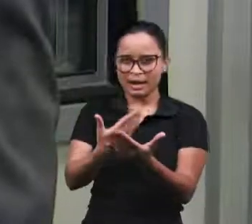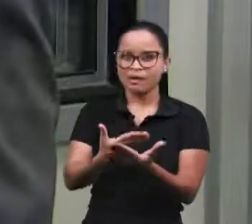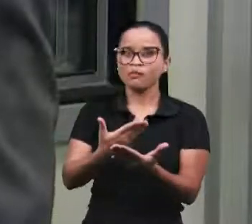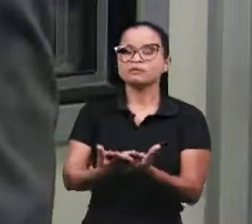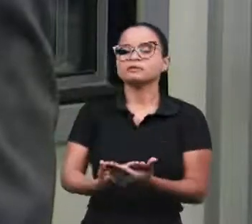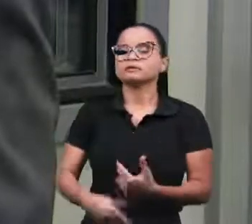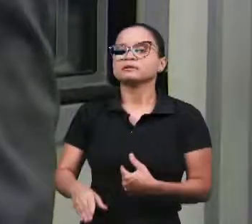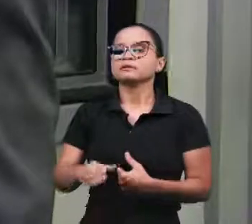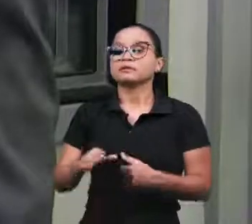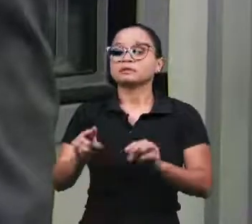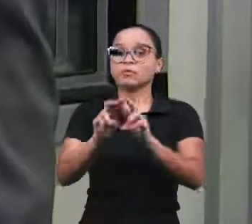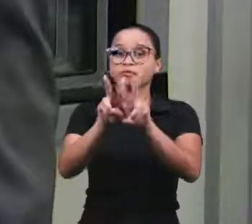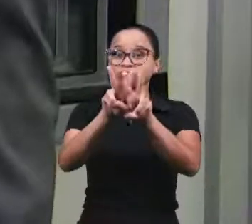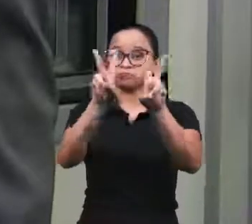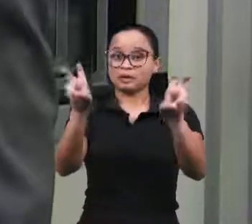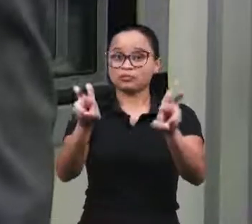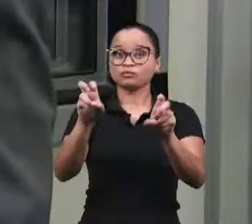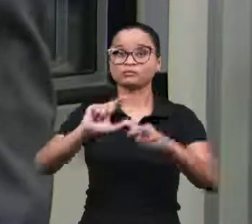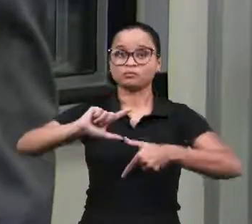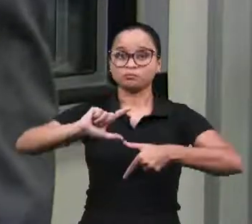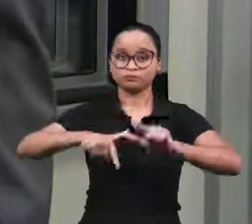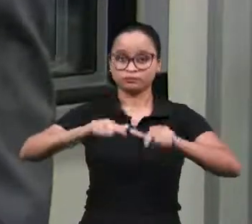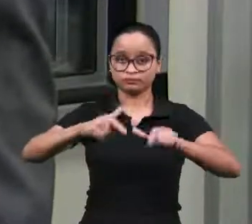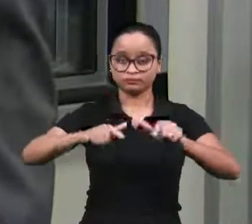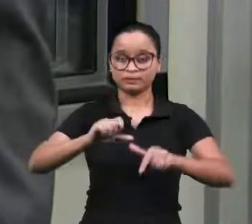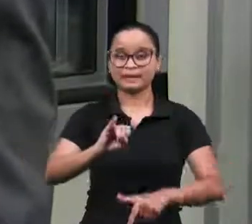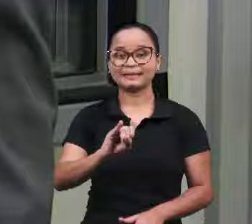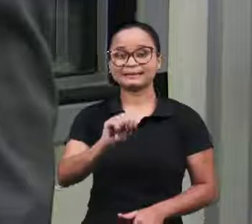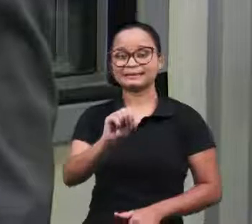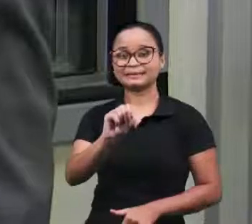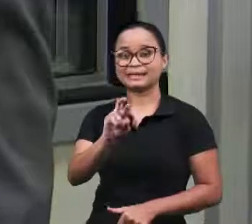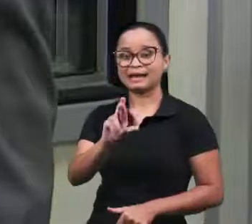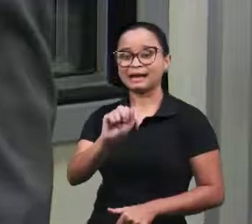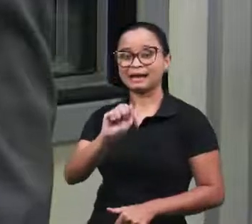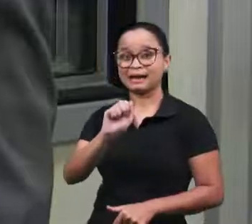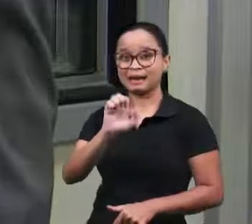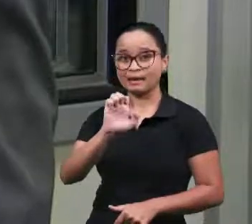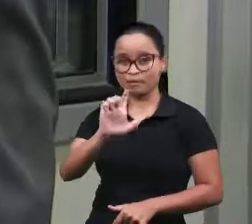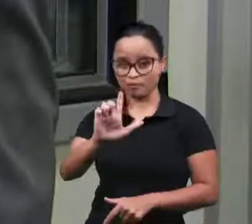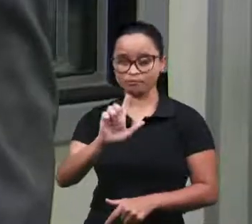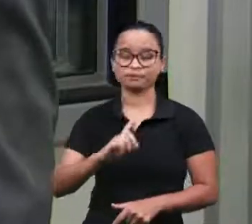muito importante, inclusive, o conhecimento da aula de Israel,